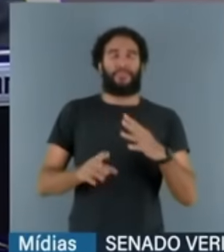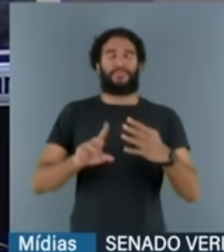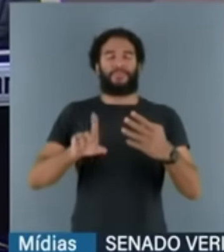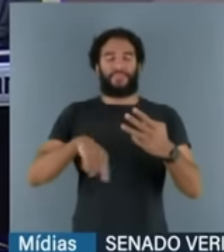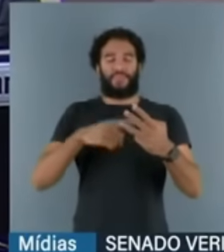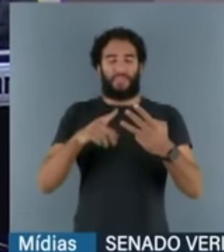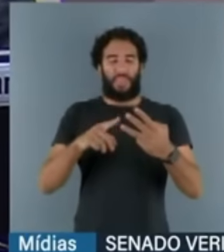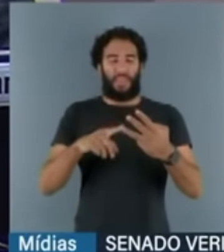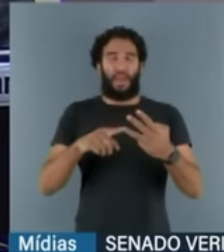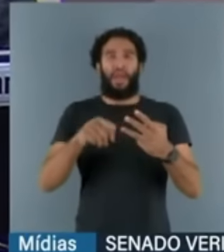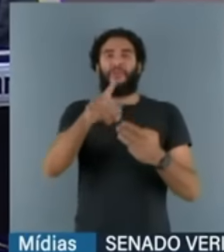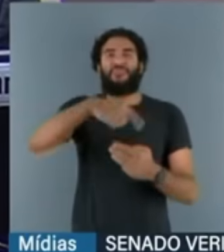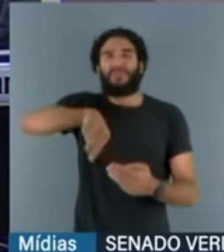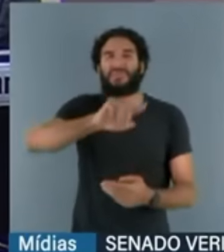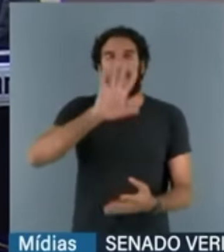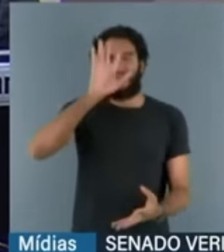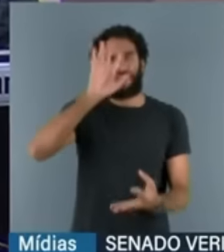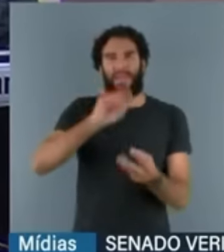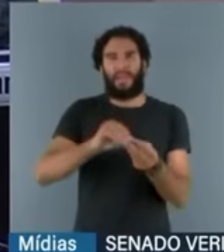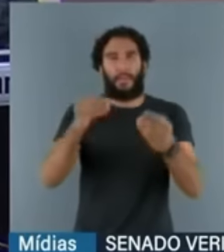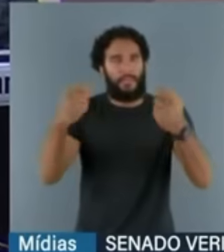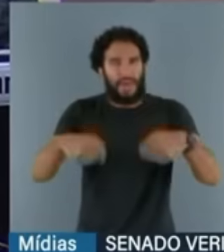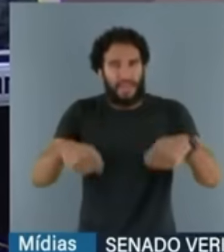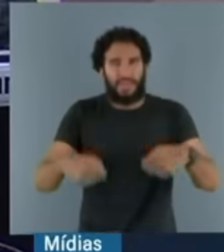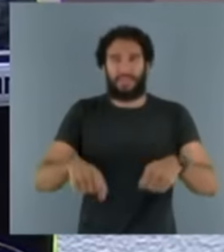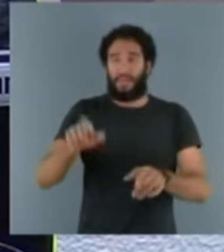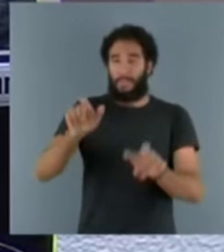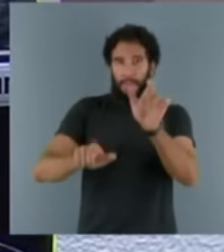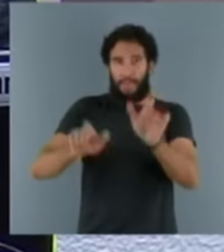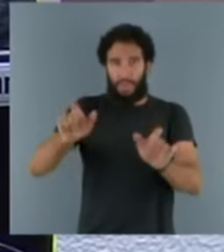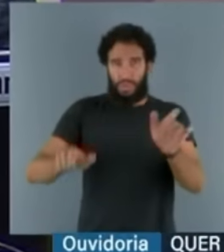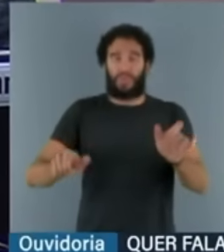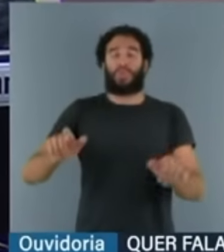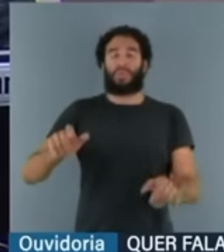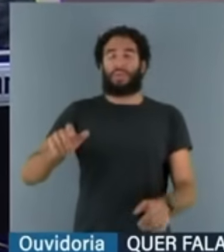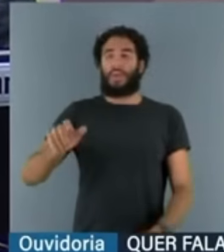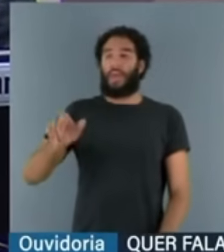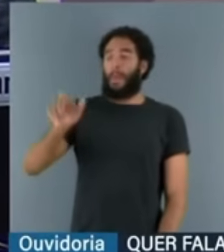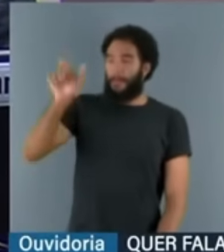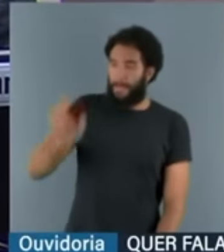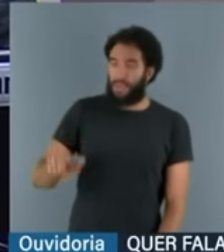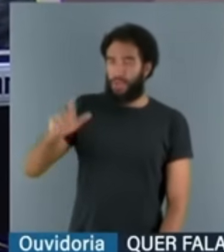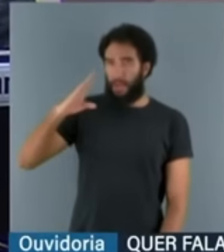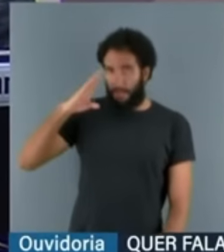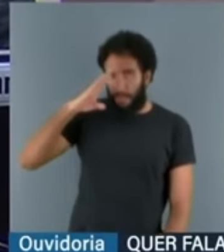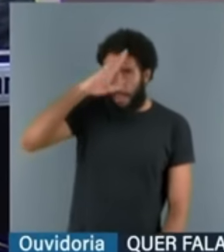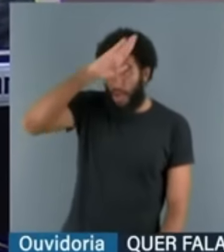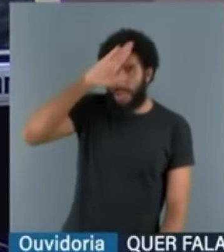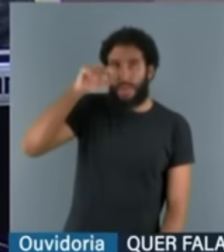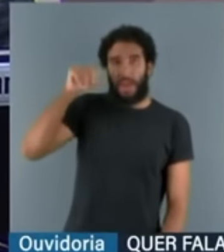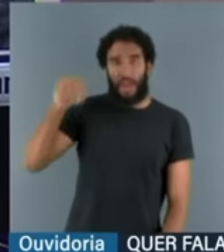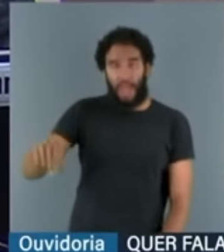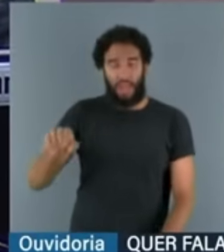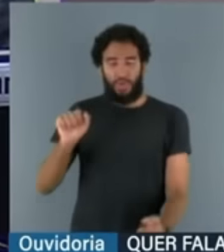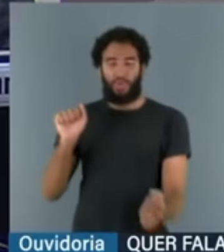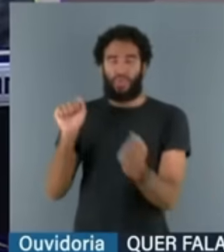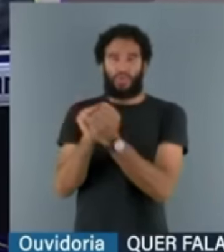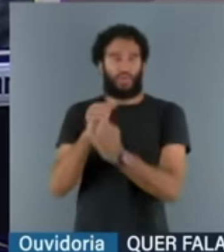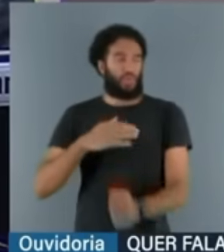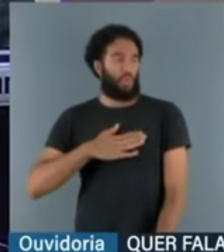rapaz, vocês têm que entender o seguinte, o Bolsonaro, ele está preparado com o exército, com as